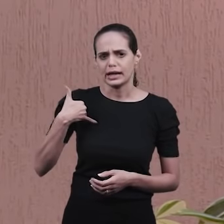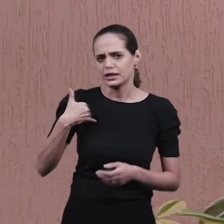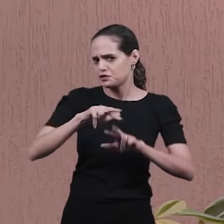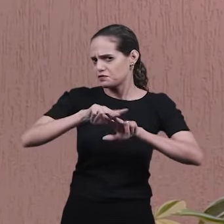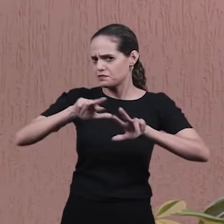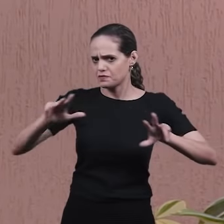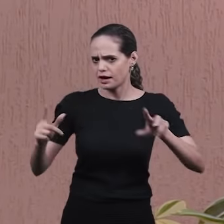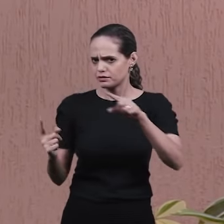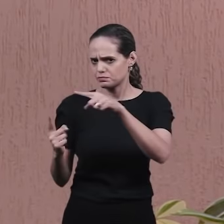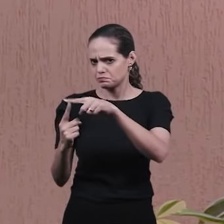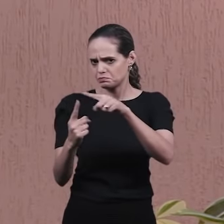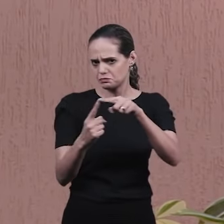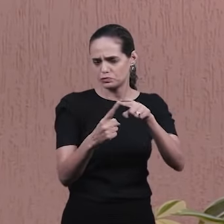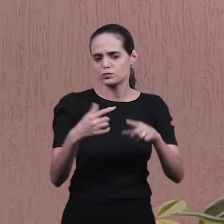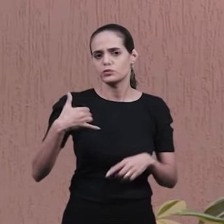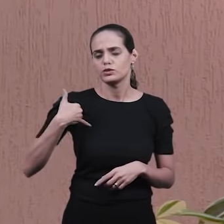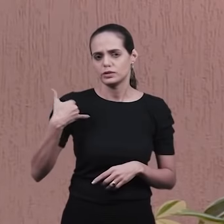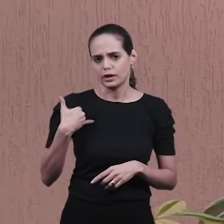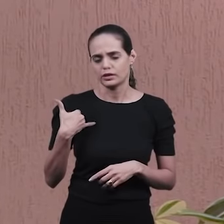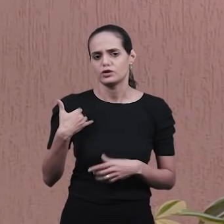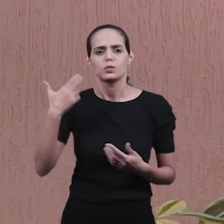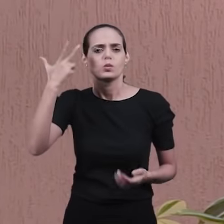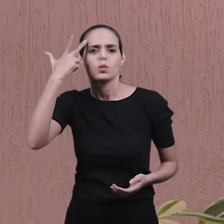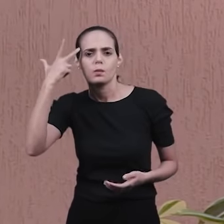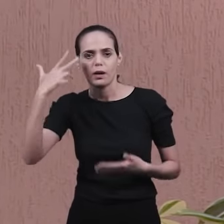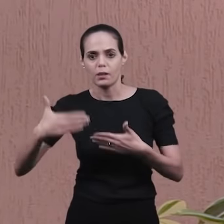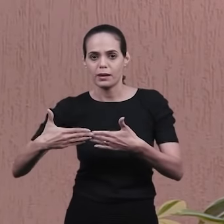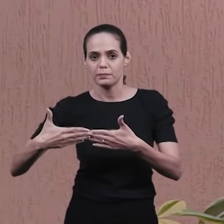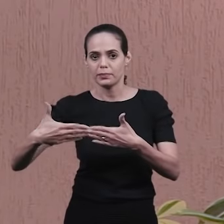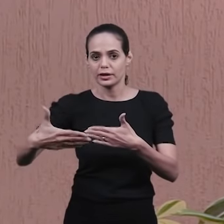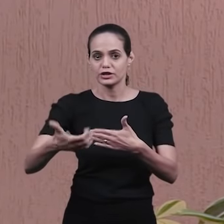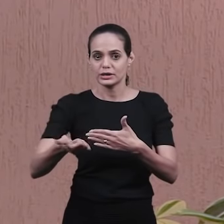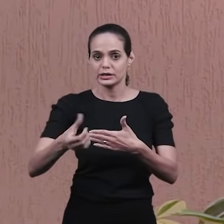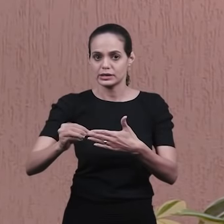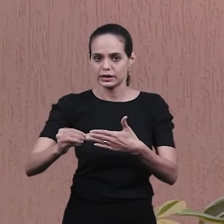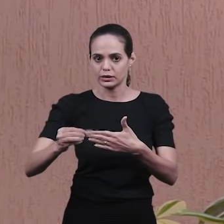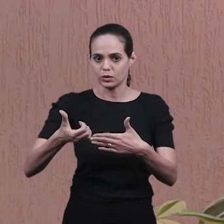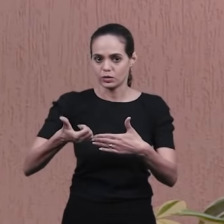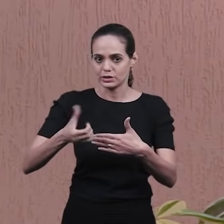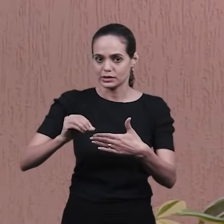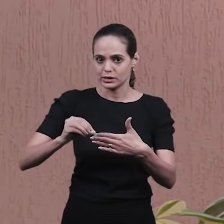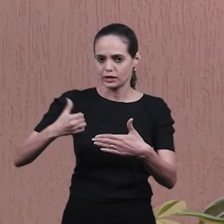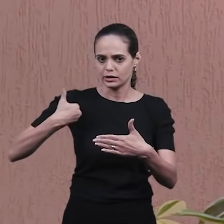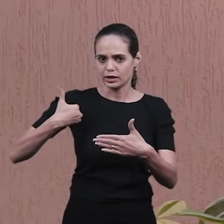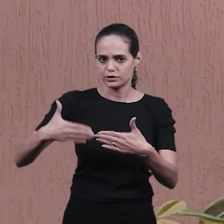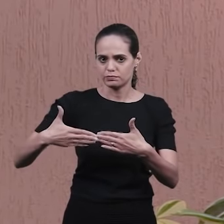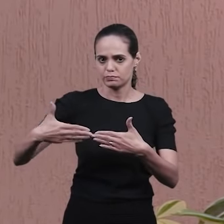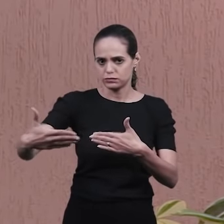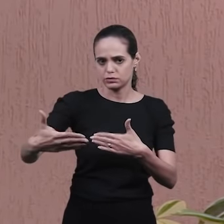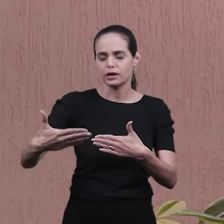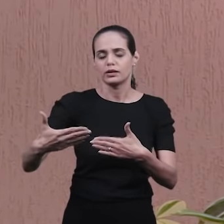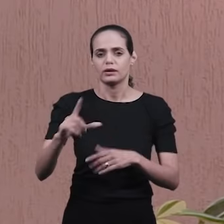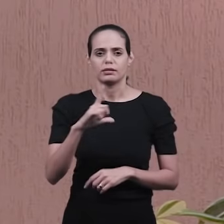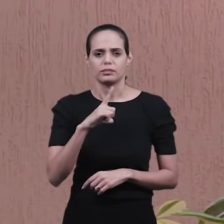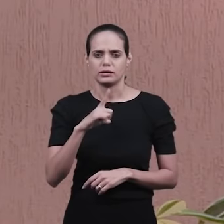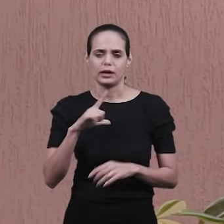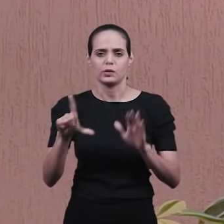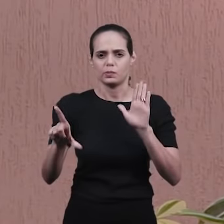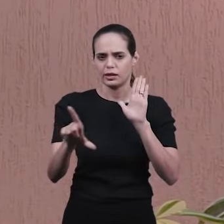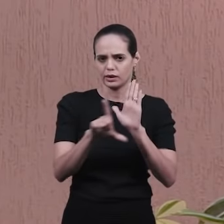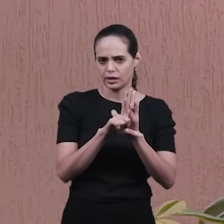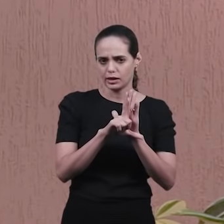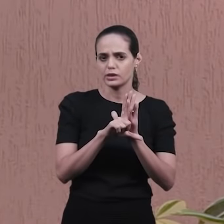Atualmente, é considerado idoso a partir de 60 anos. Existe uma lei aí para ser promulgada a partir de 65, mas por enquanto